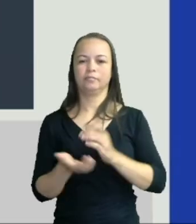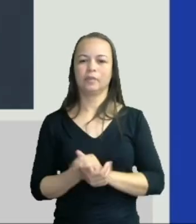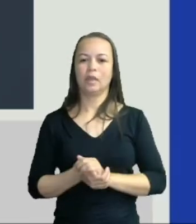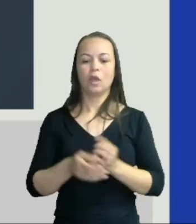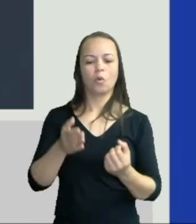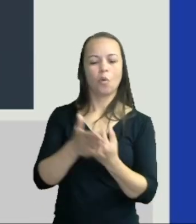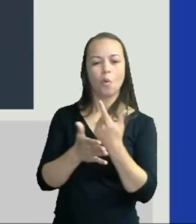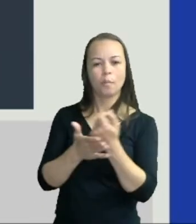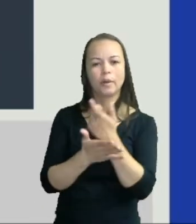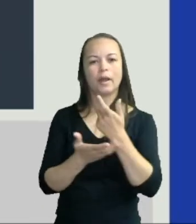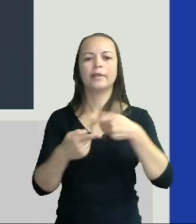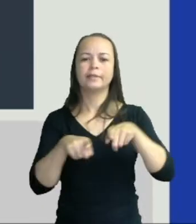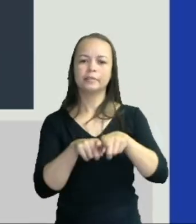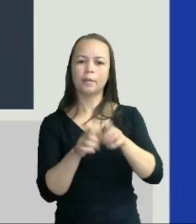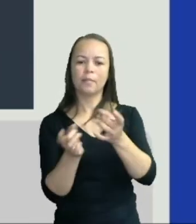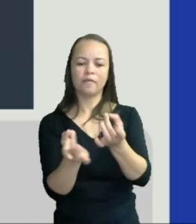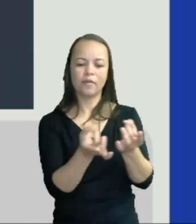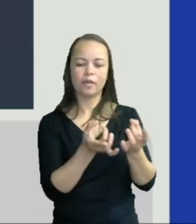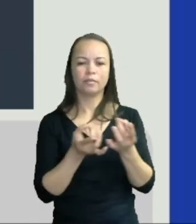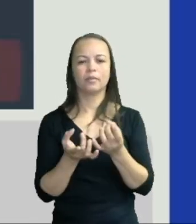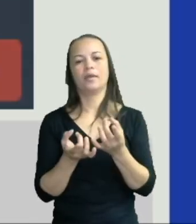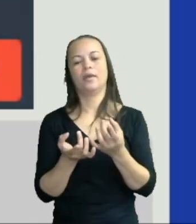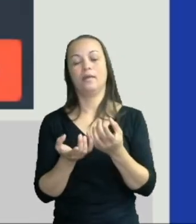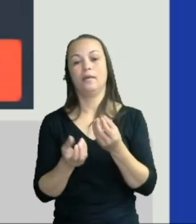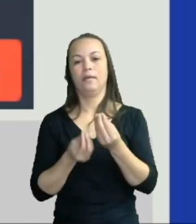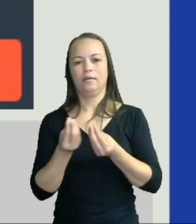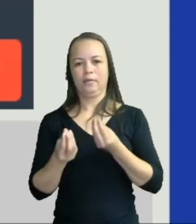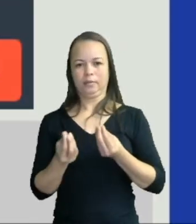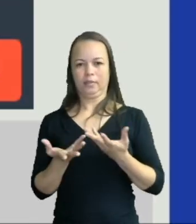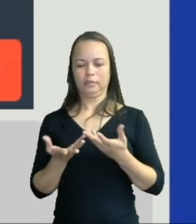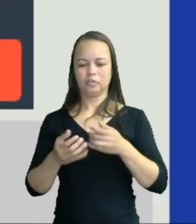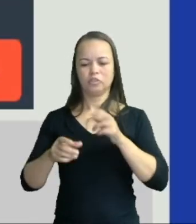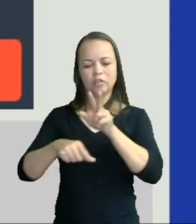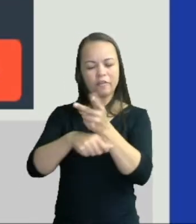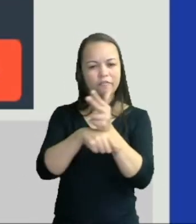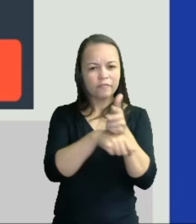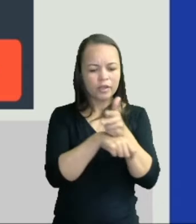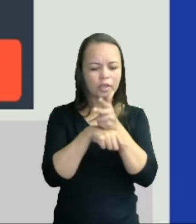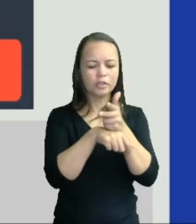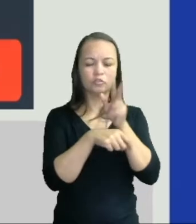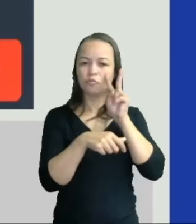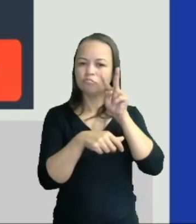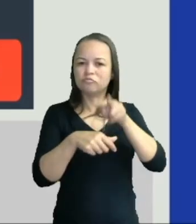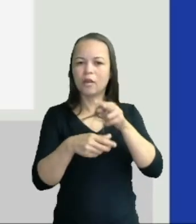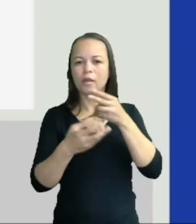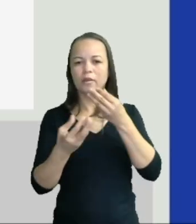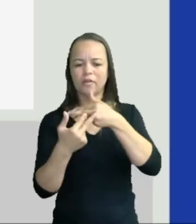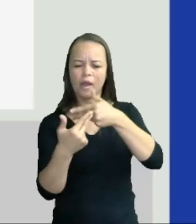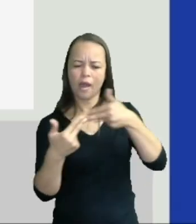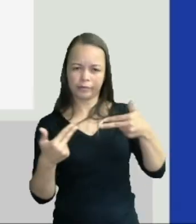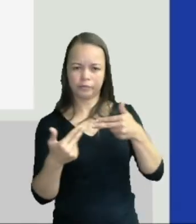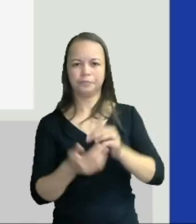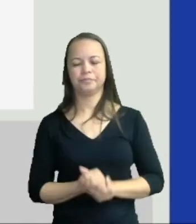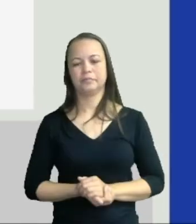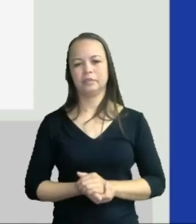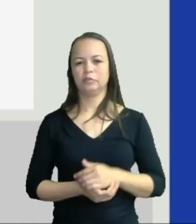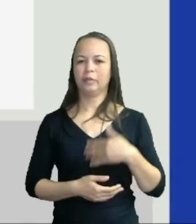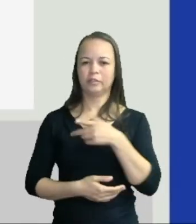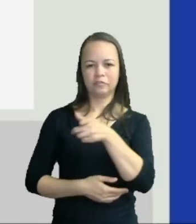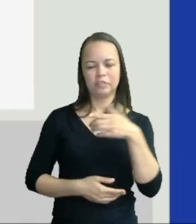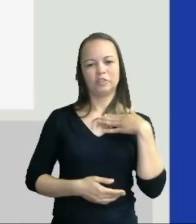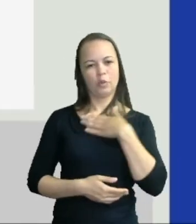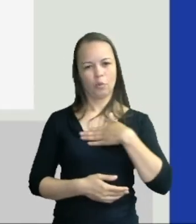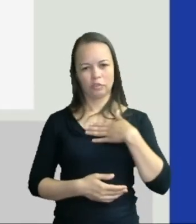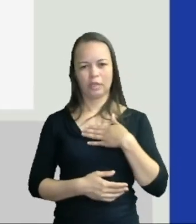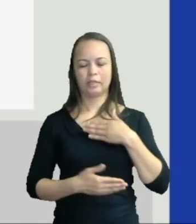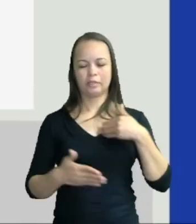dados. Pessoas das mais diversas partes do mundo acessam a internet. Pela internet é possível trocar mensagens,